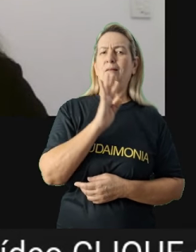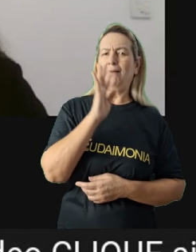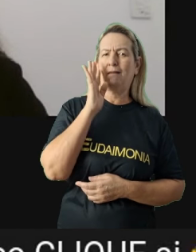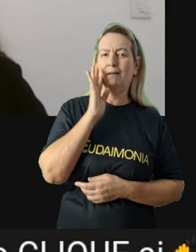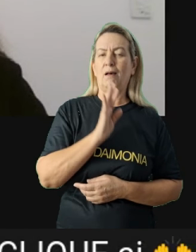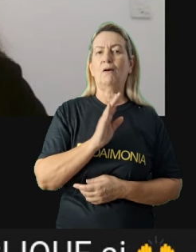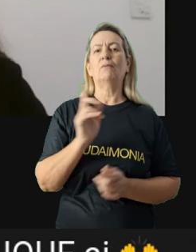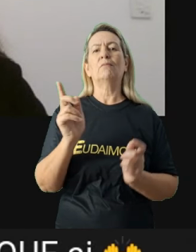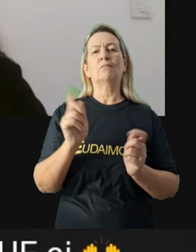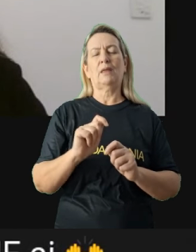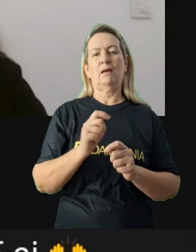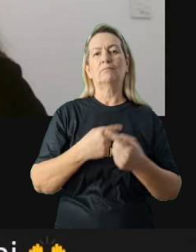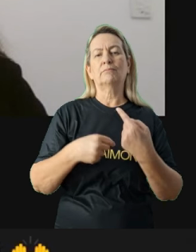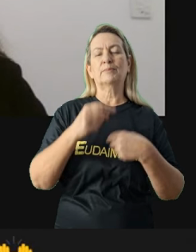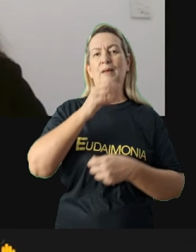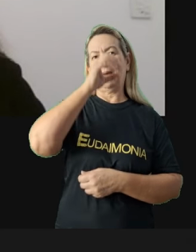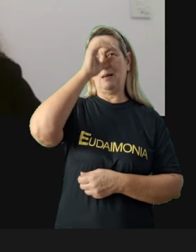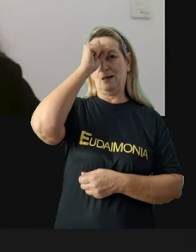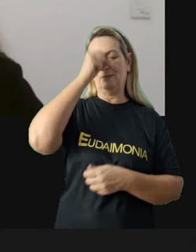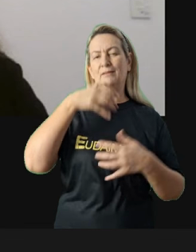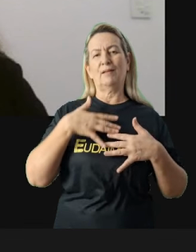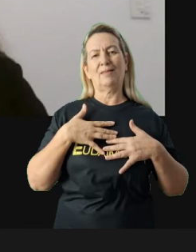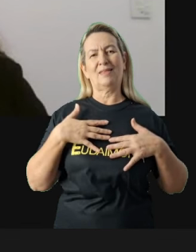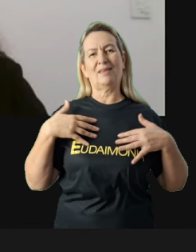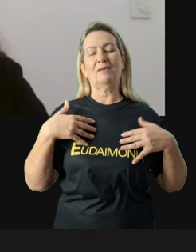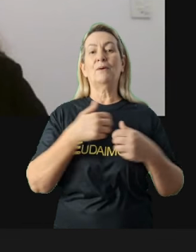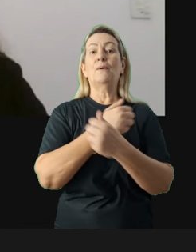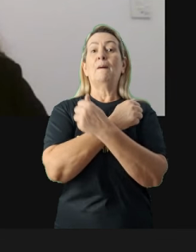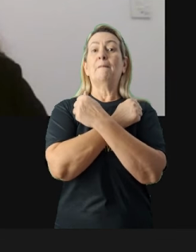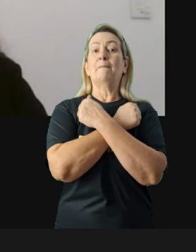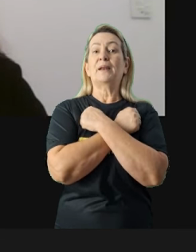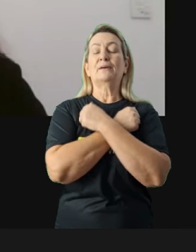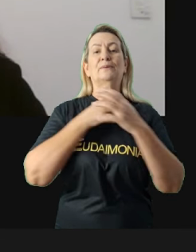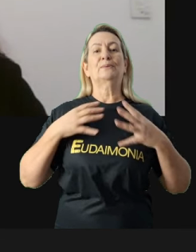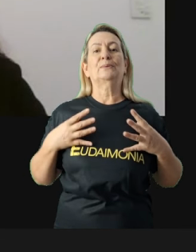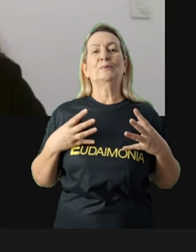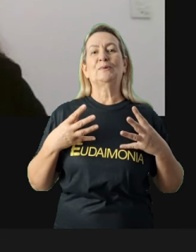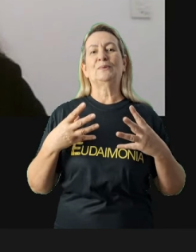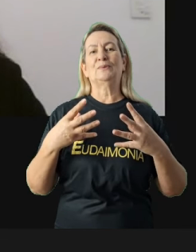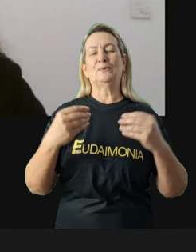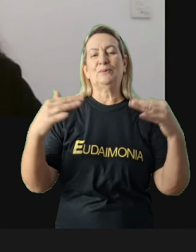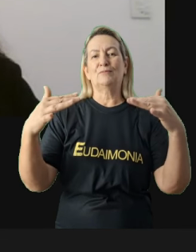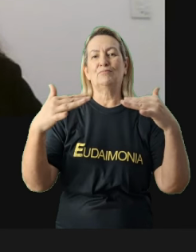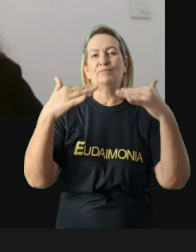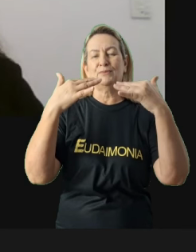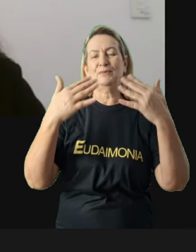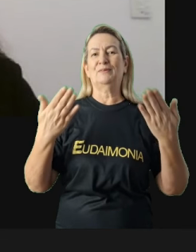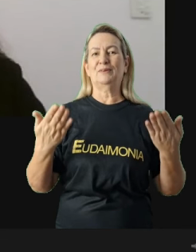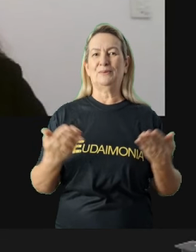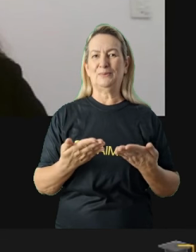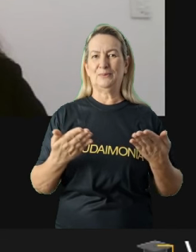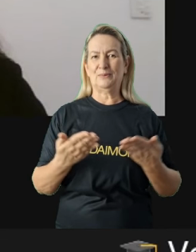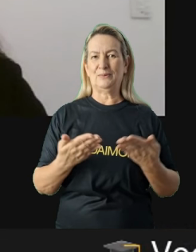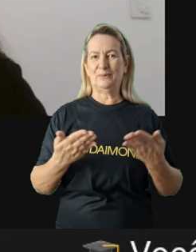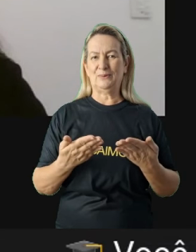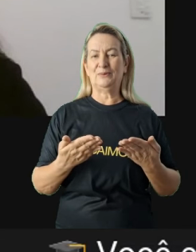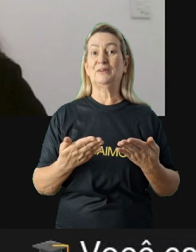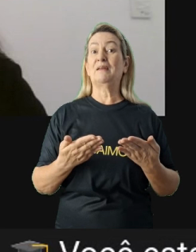professor, muita gente bacana que a gente pode aprender. Foi um privilégio para mim. E um abraço para todos os